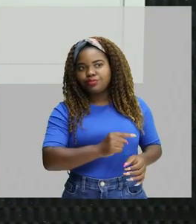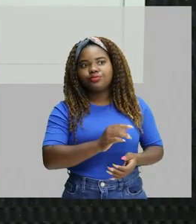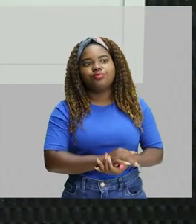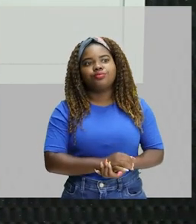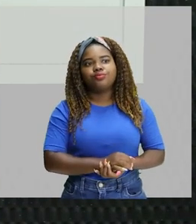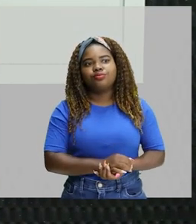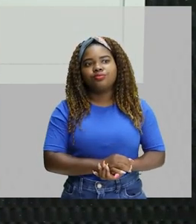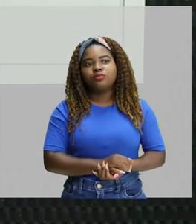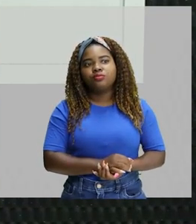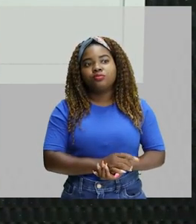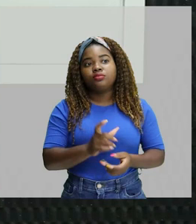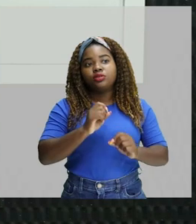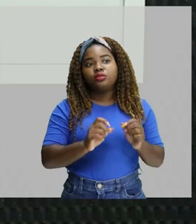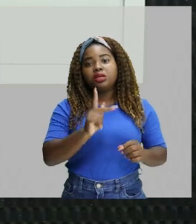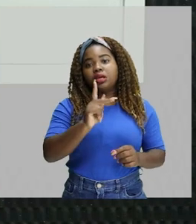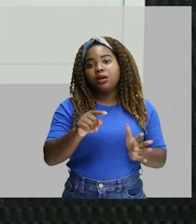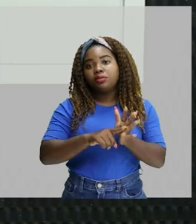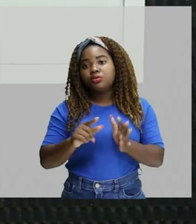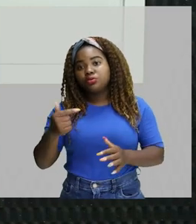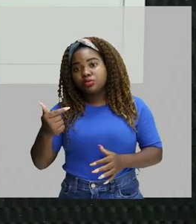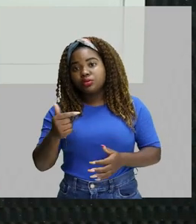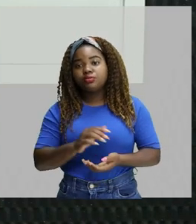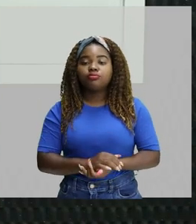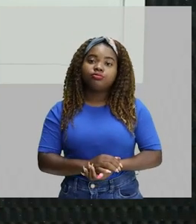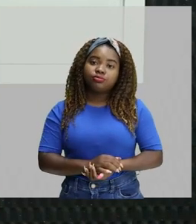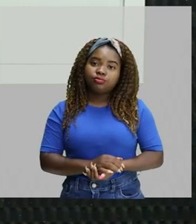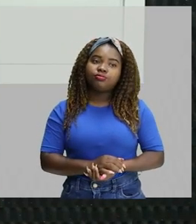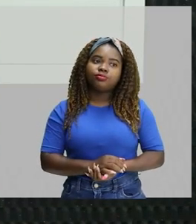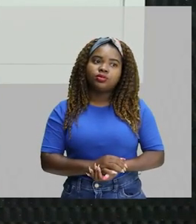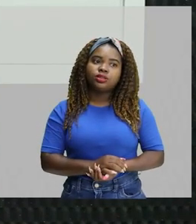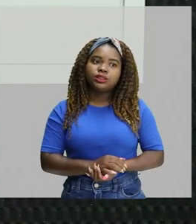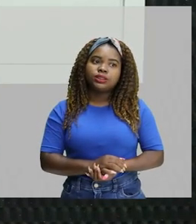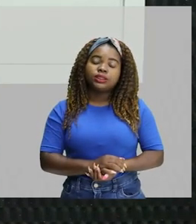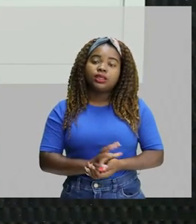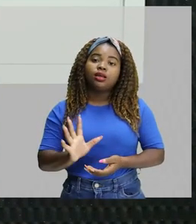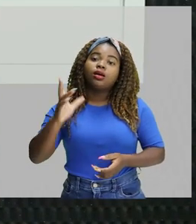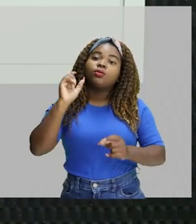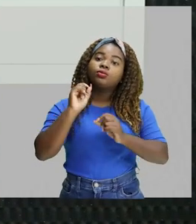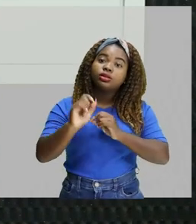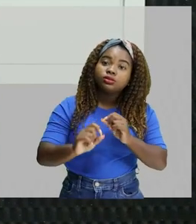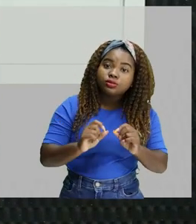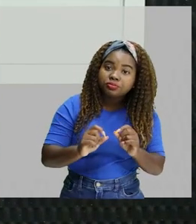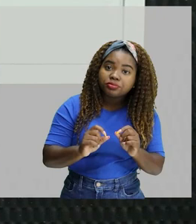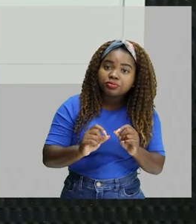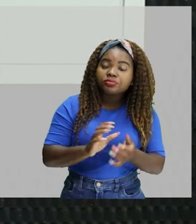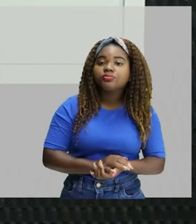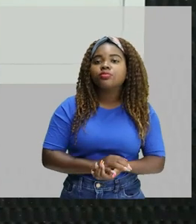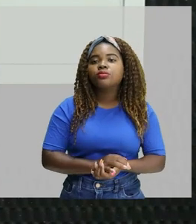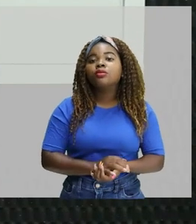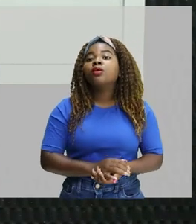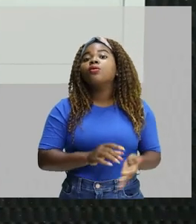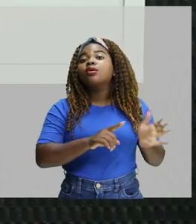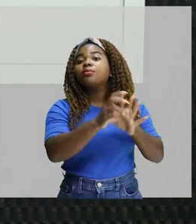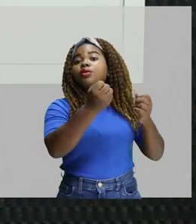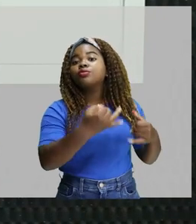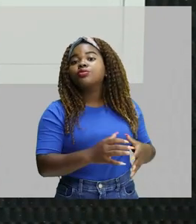2x sobrou aqui k - 2 de resto turminha acontece que o que que ele falou aqui